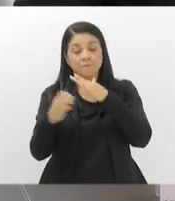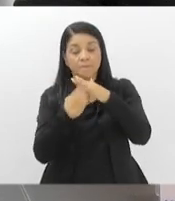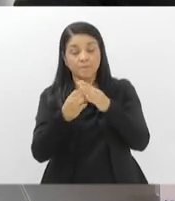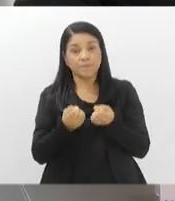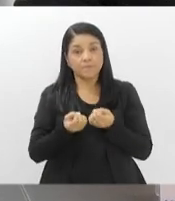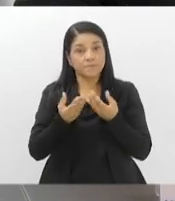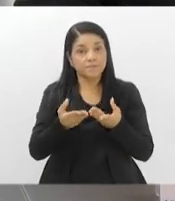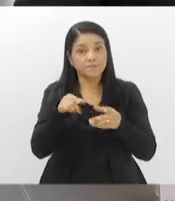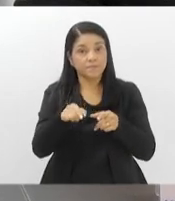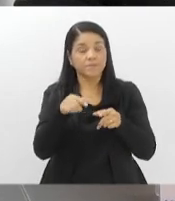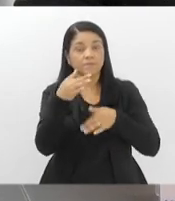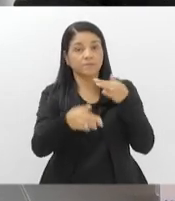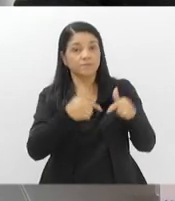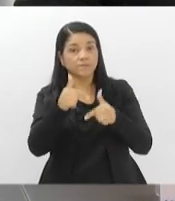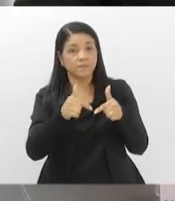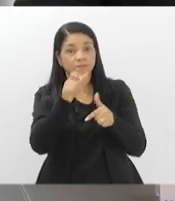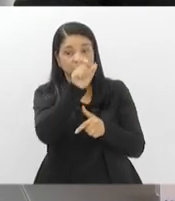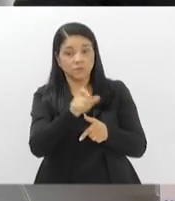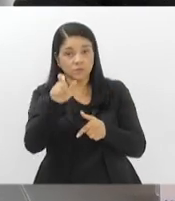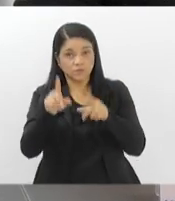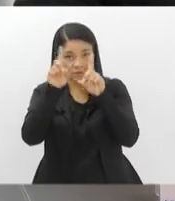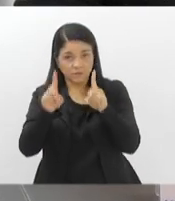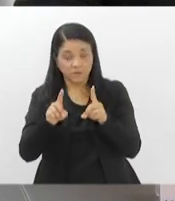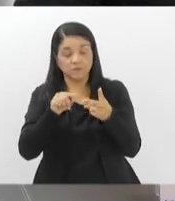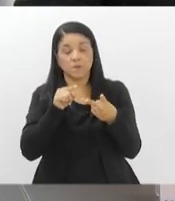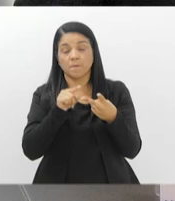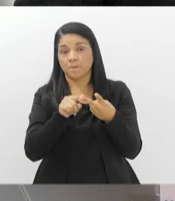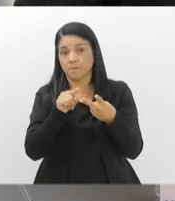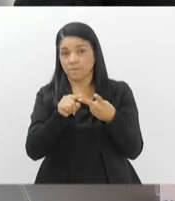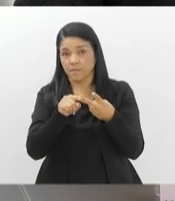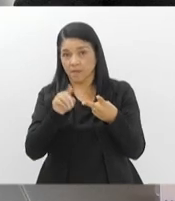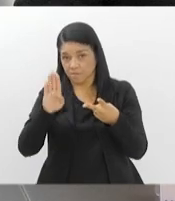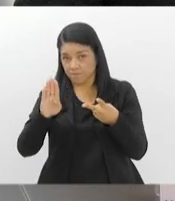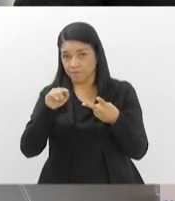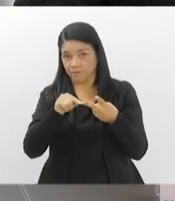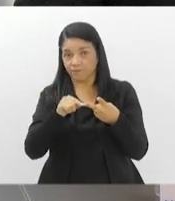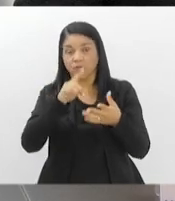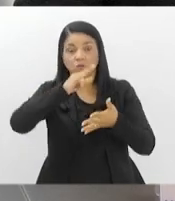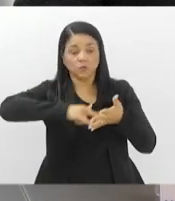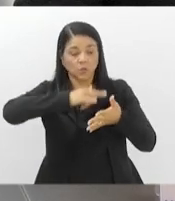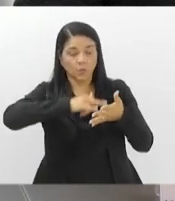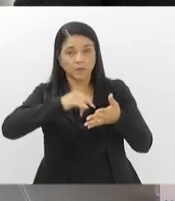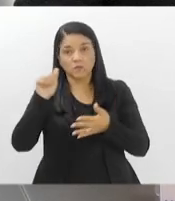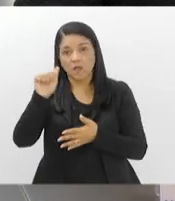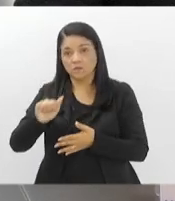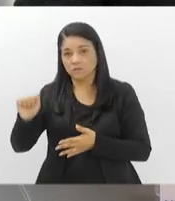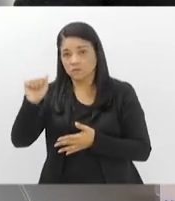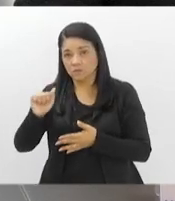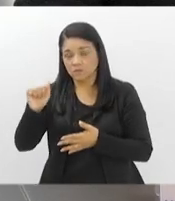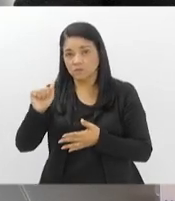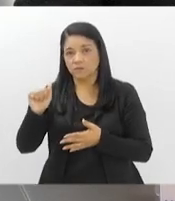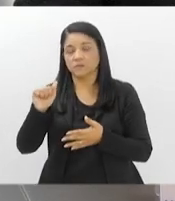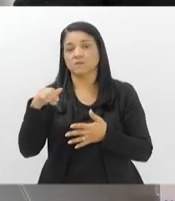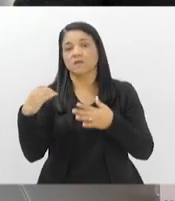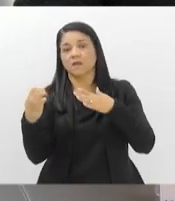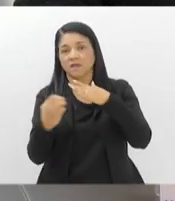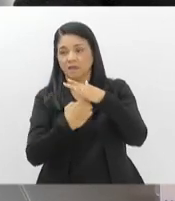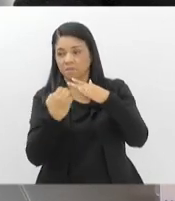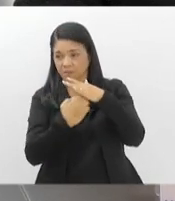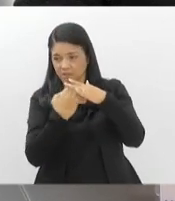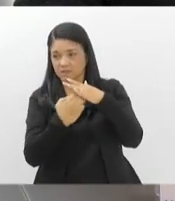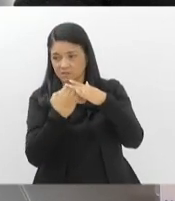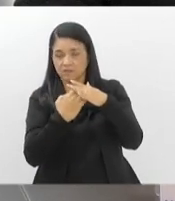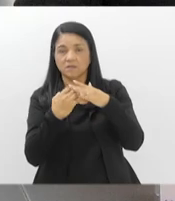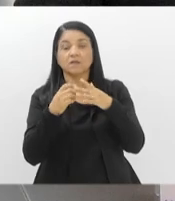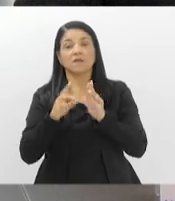pessoas com deficiência B requisição de informações e documentos de associações e entidades civis representativas